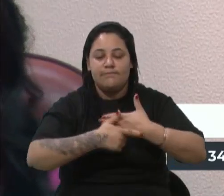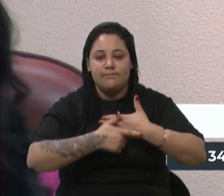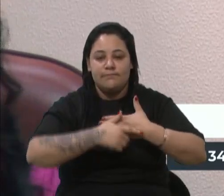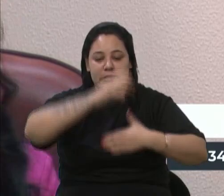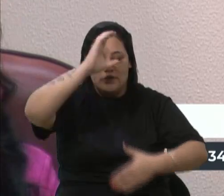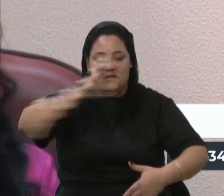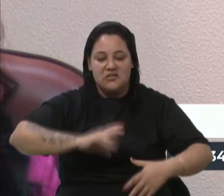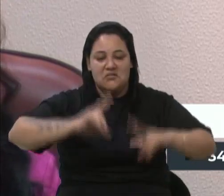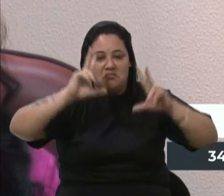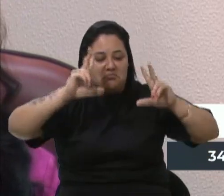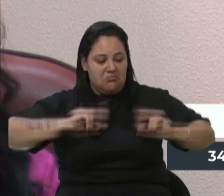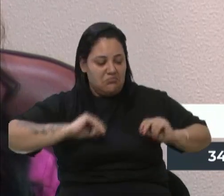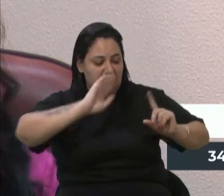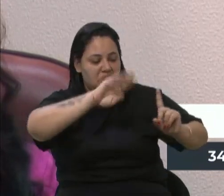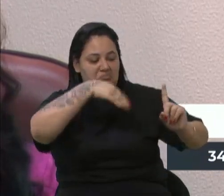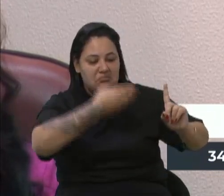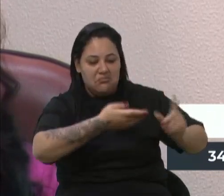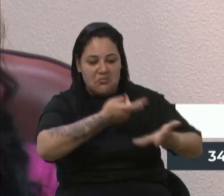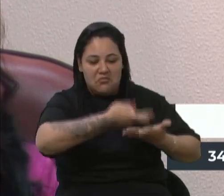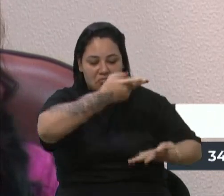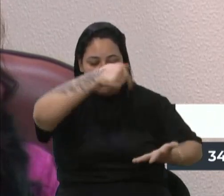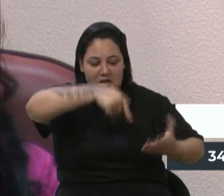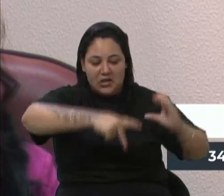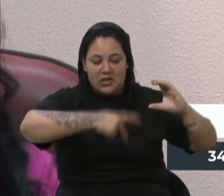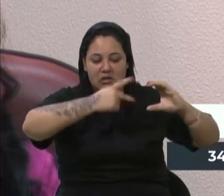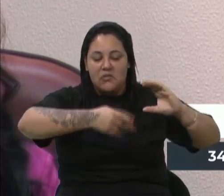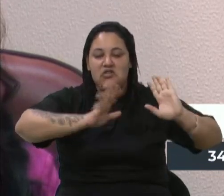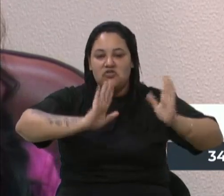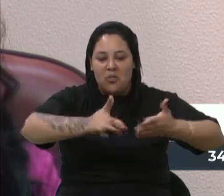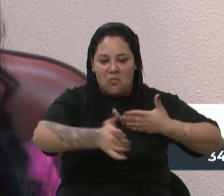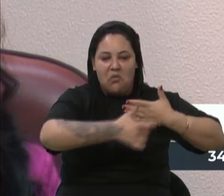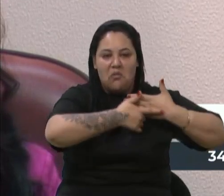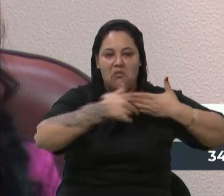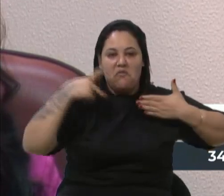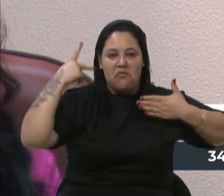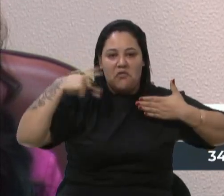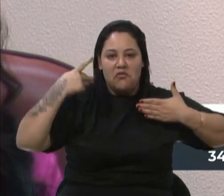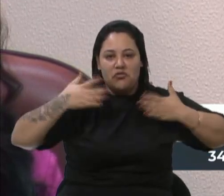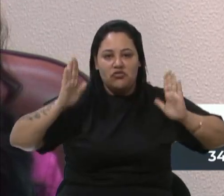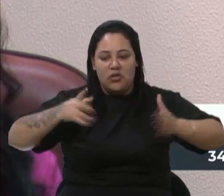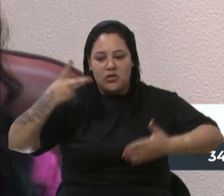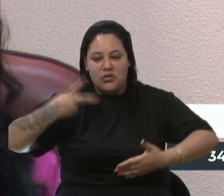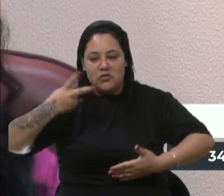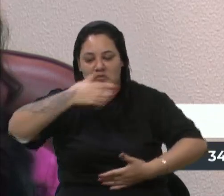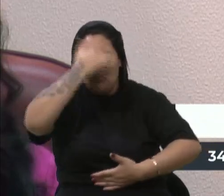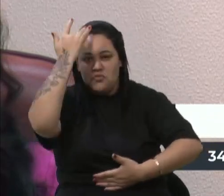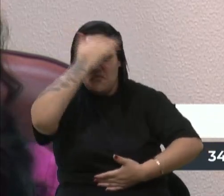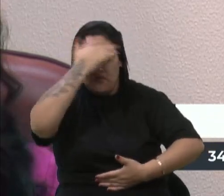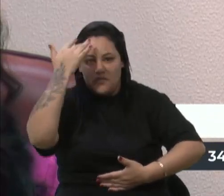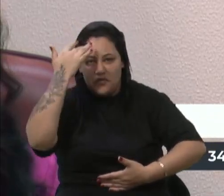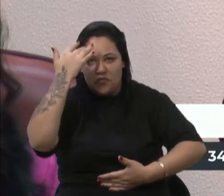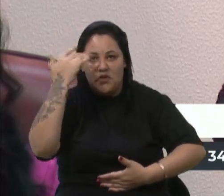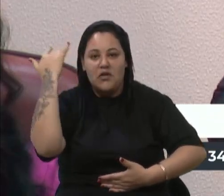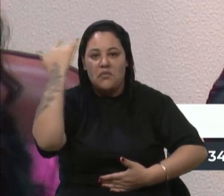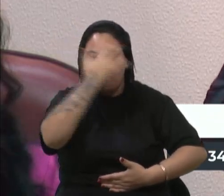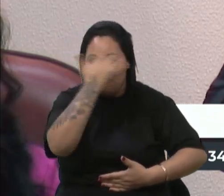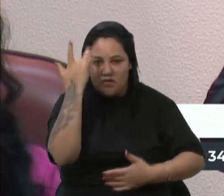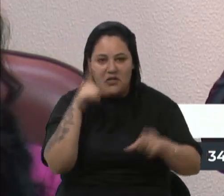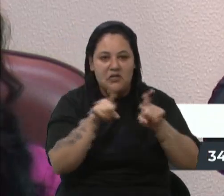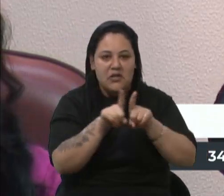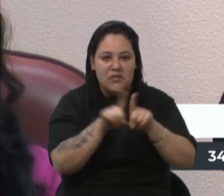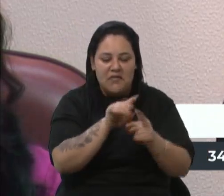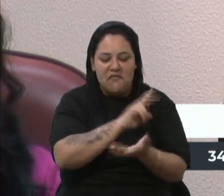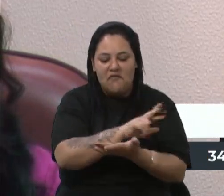desta recebido nesta casa foi vereador vice-prefeito de Caxias do Sul Prefeito e exercício por diversas